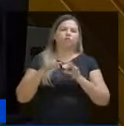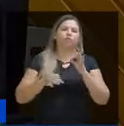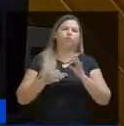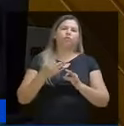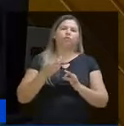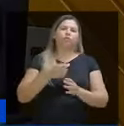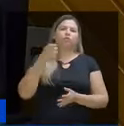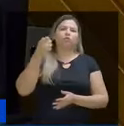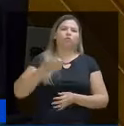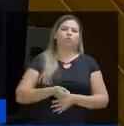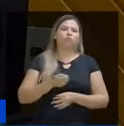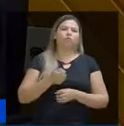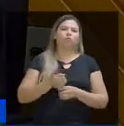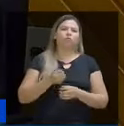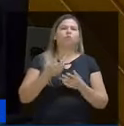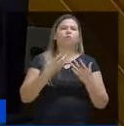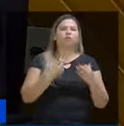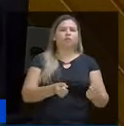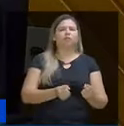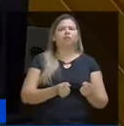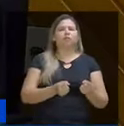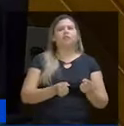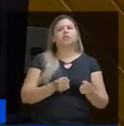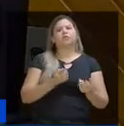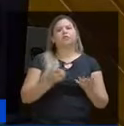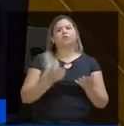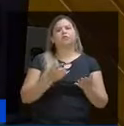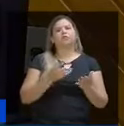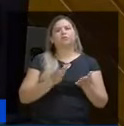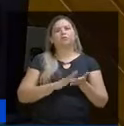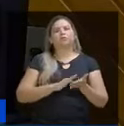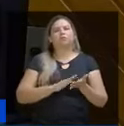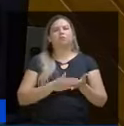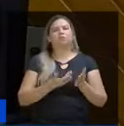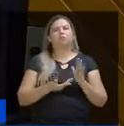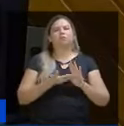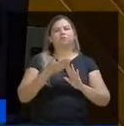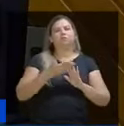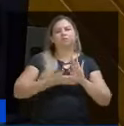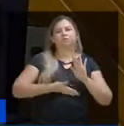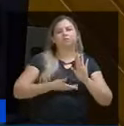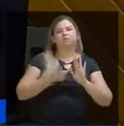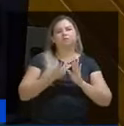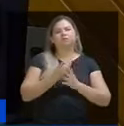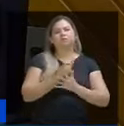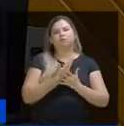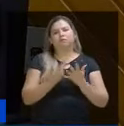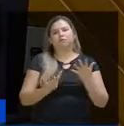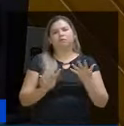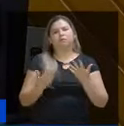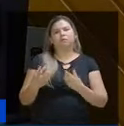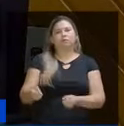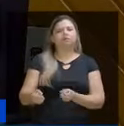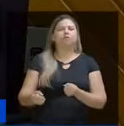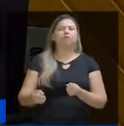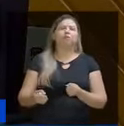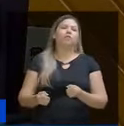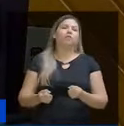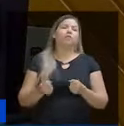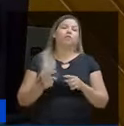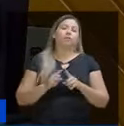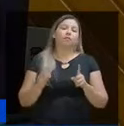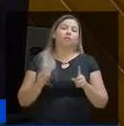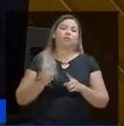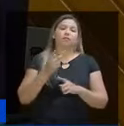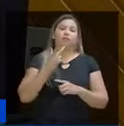e julgou aprovado as contas apresentadas no requerimento de regularização de conta, tal penalidade não deveria